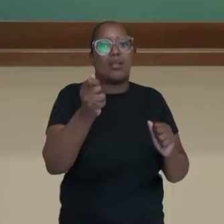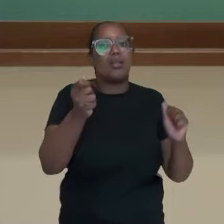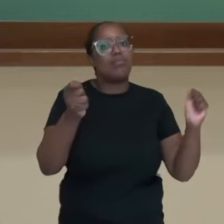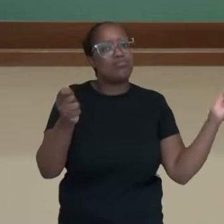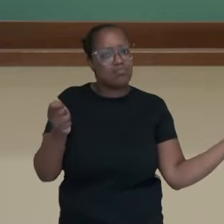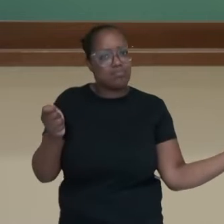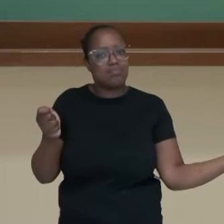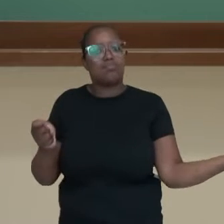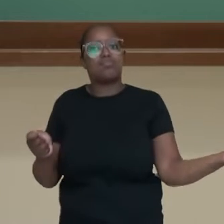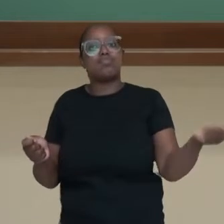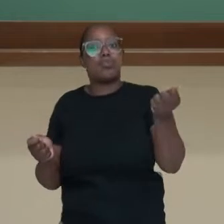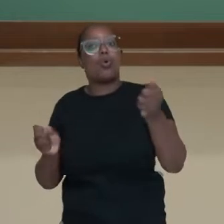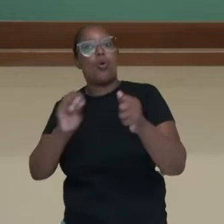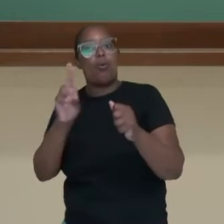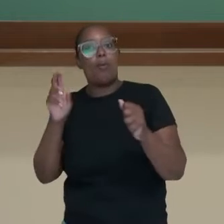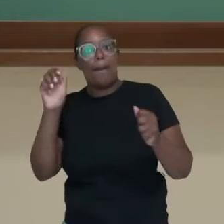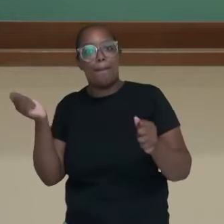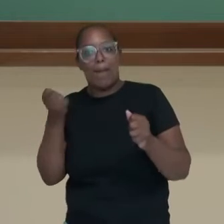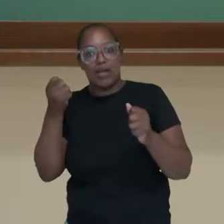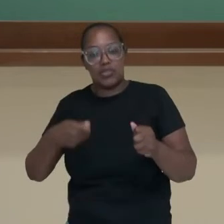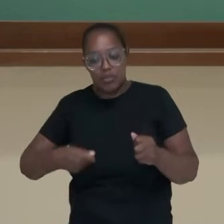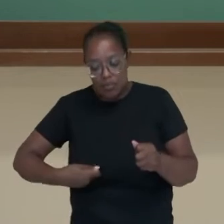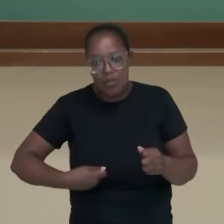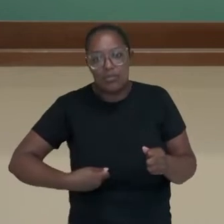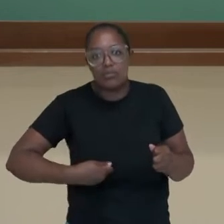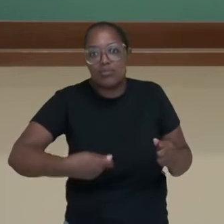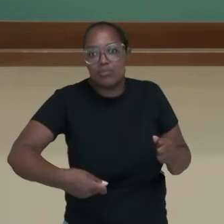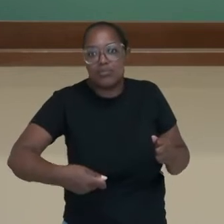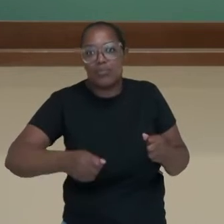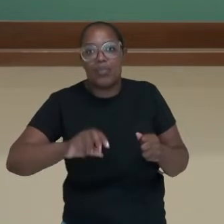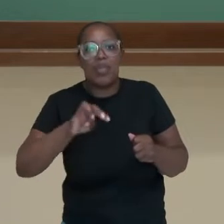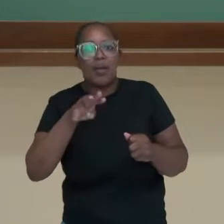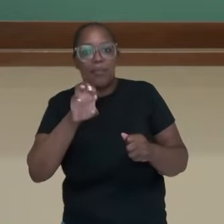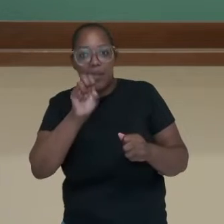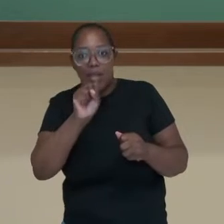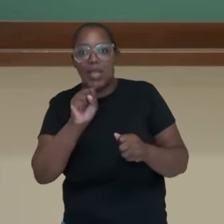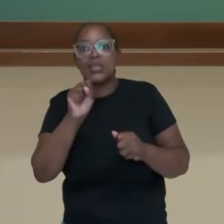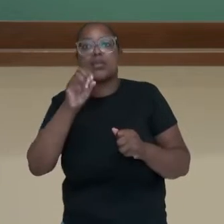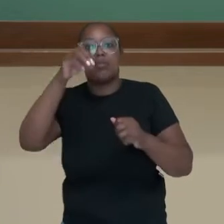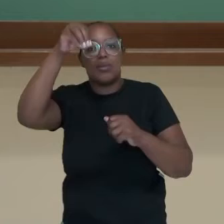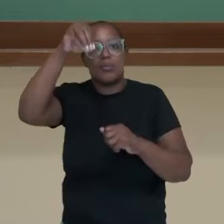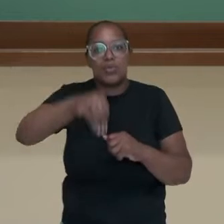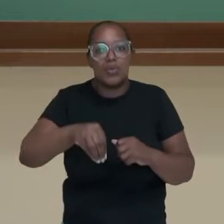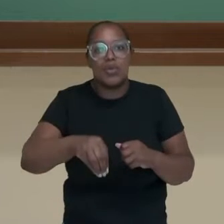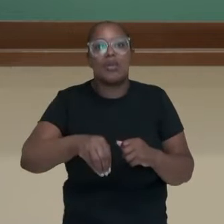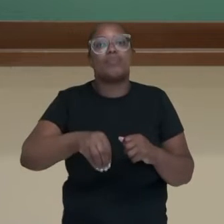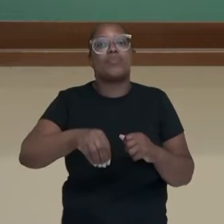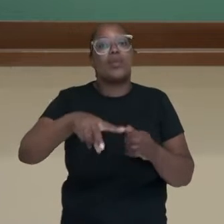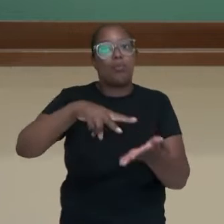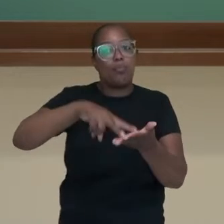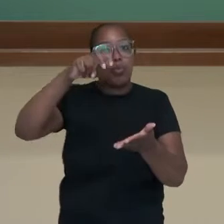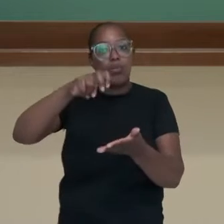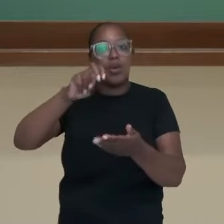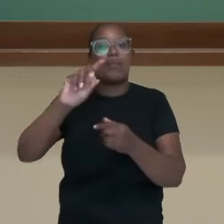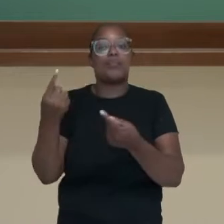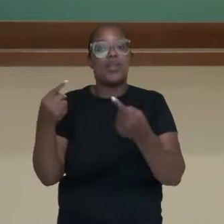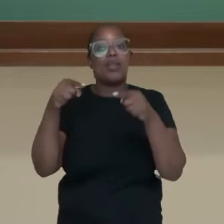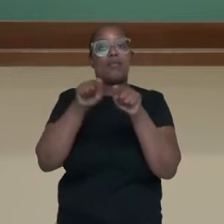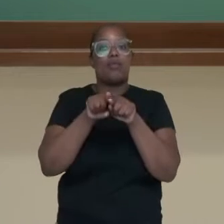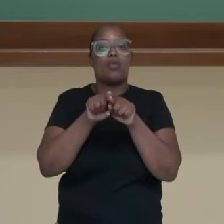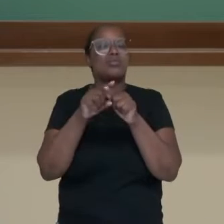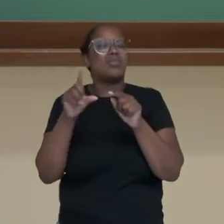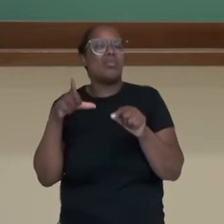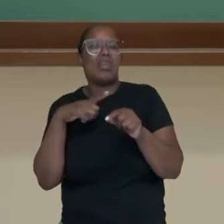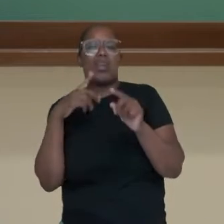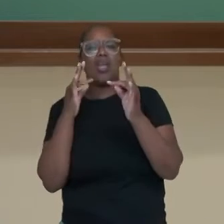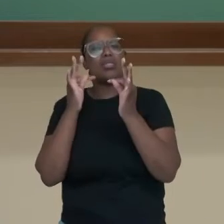onde ela bate na mesa e ela pinga para o outro, né? Então é um esporte que existem várias técnicas